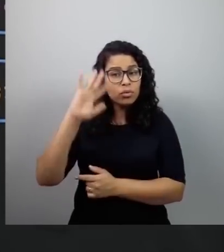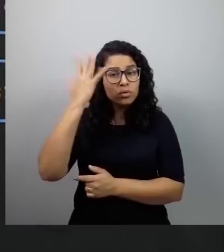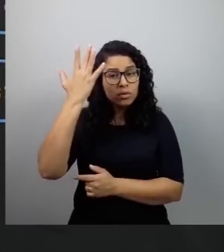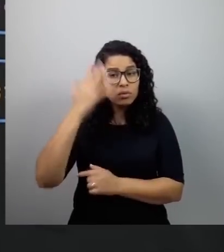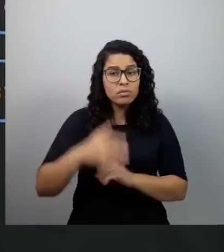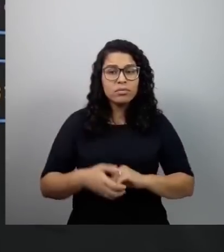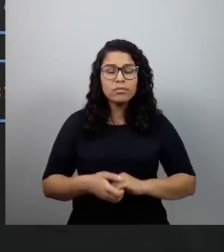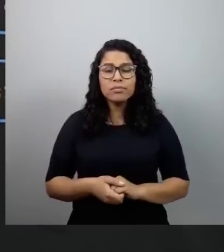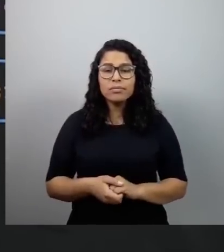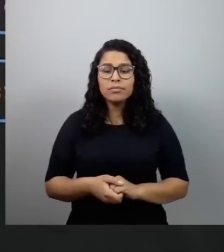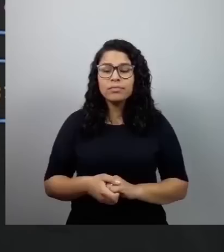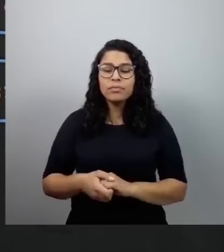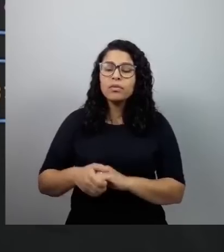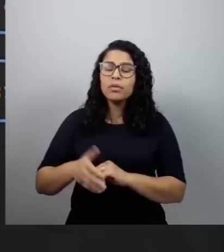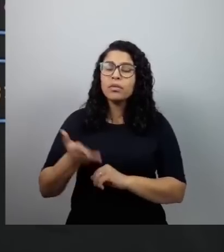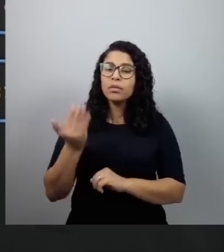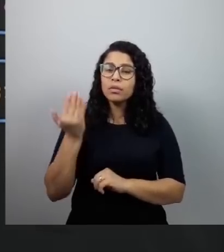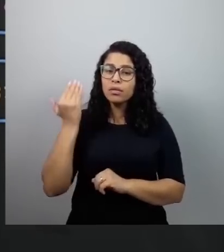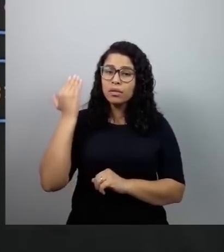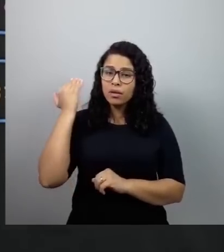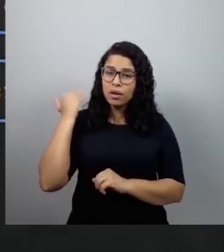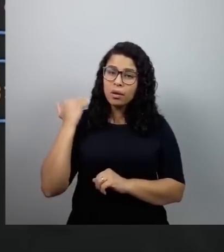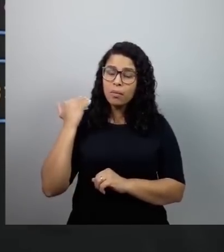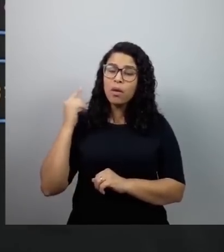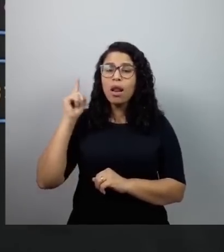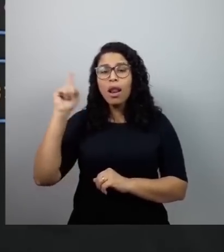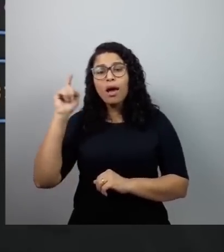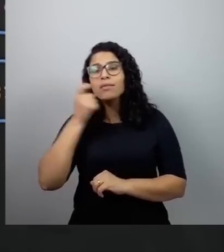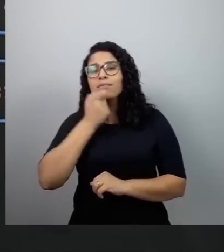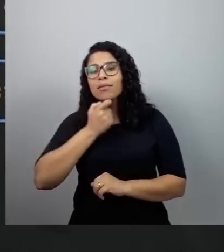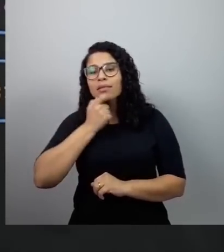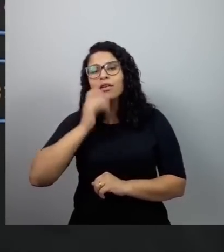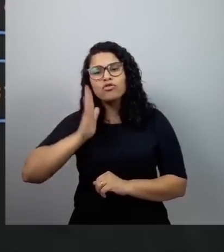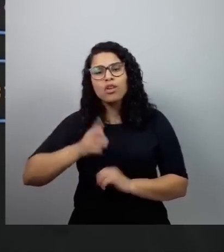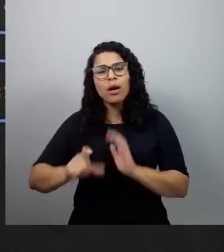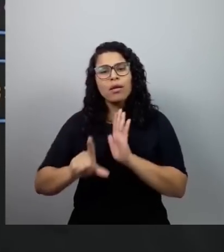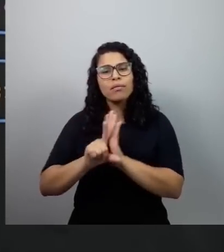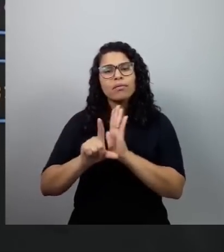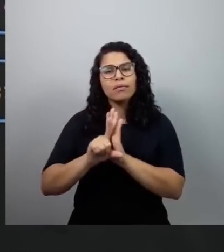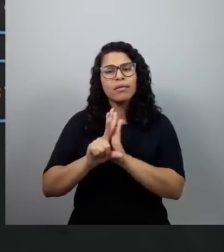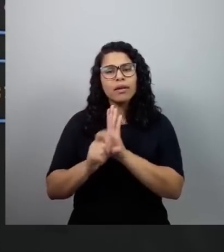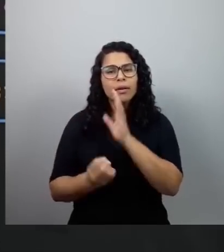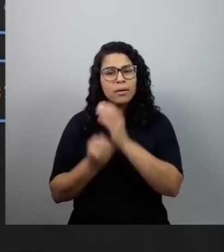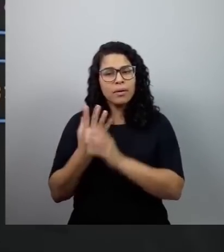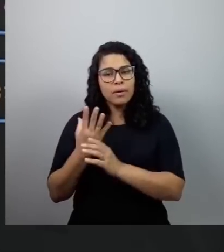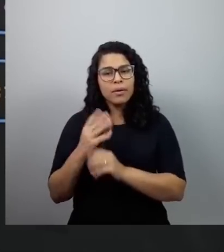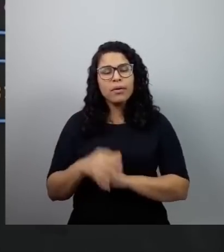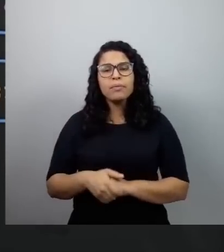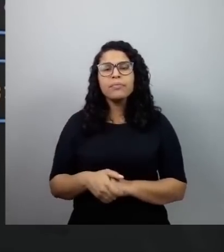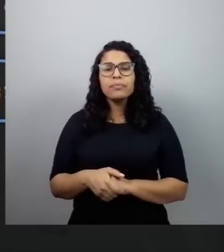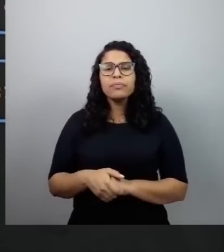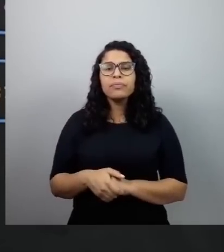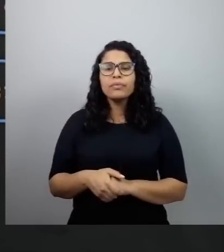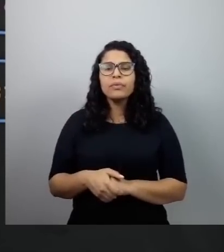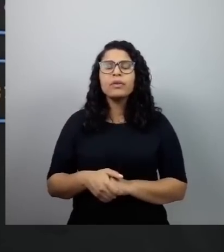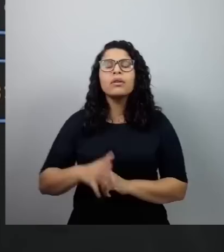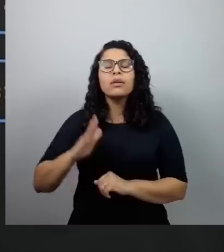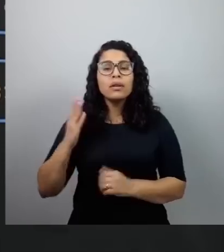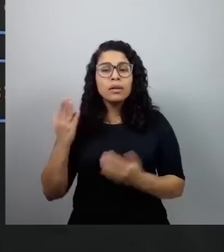porque, um tempo antes, lá na Inglaterra, tinha sido aprovada uma lei também, chamada de Bill Aberdeen,